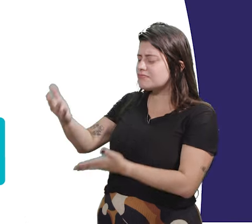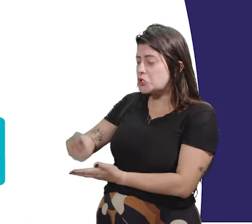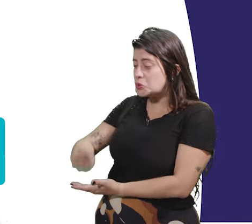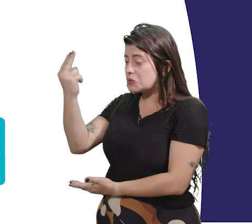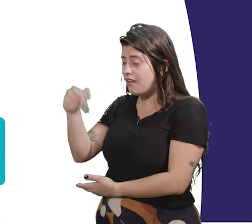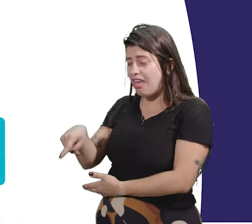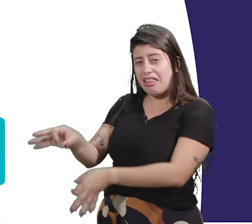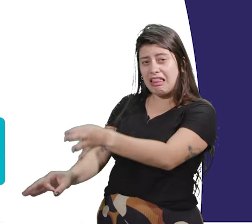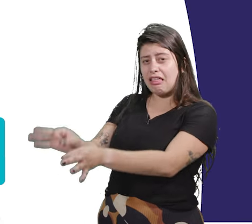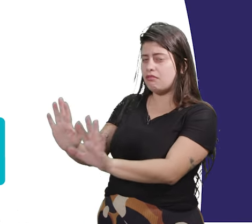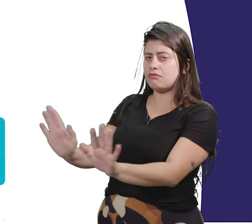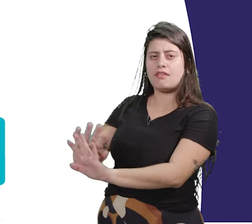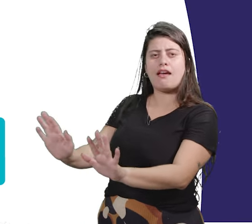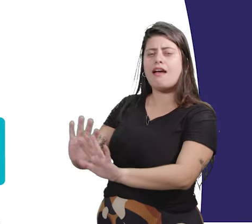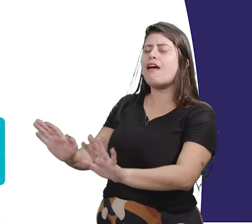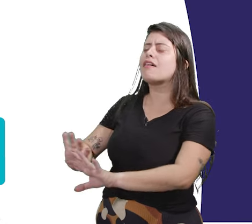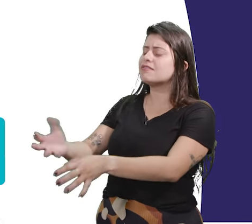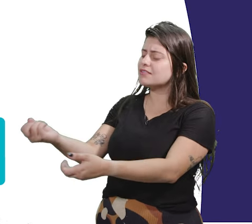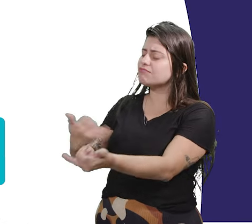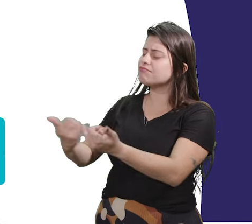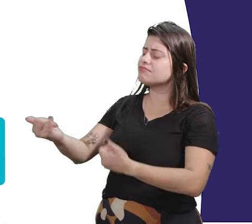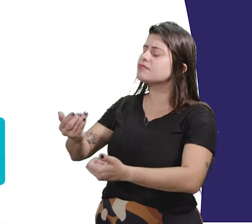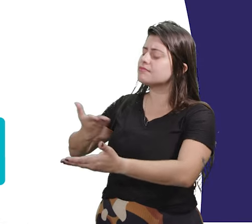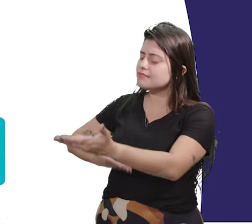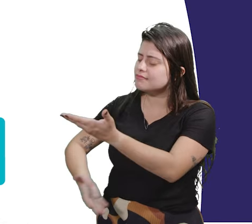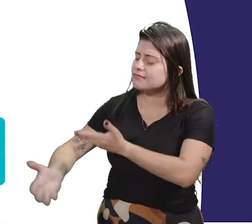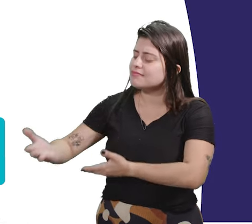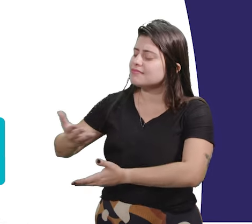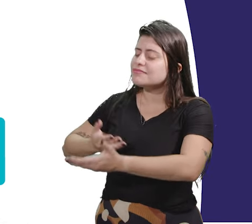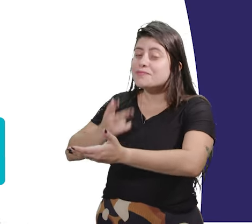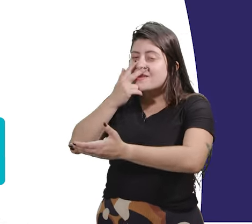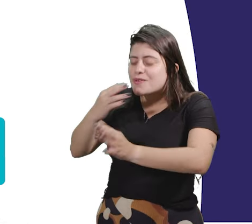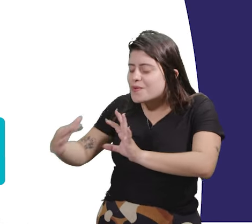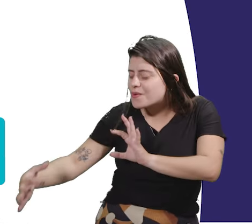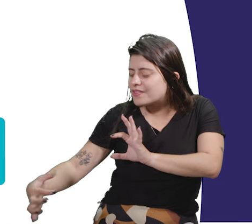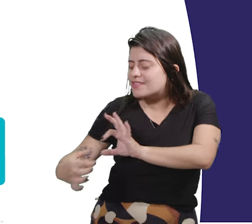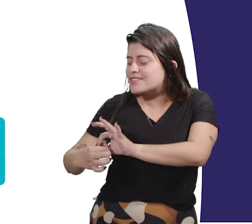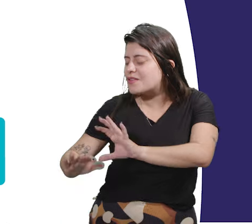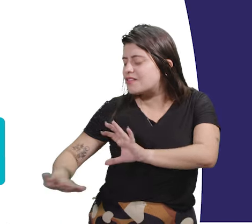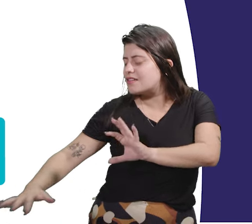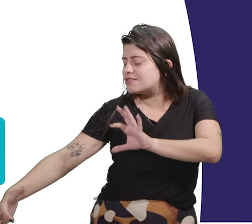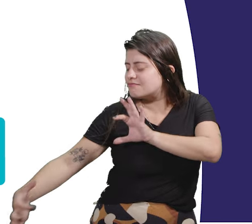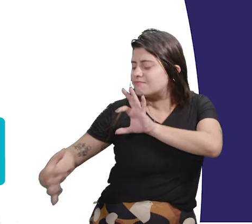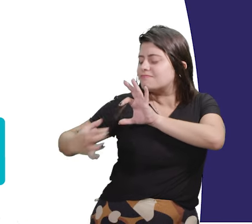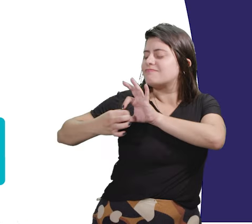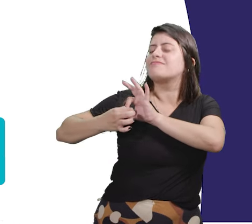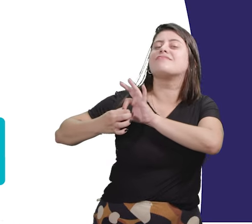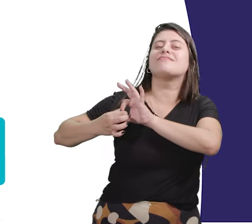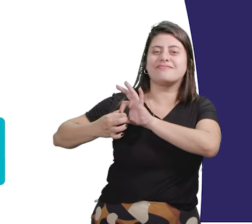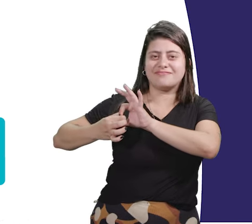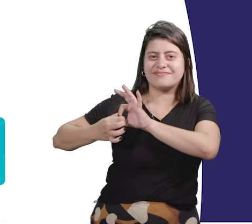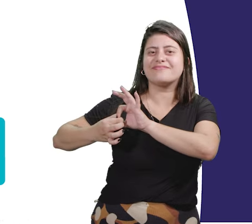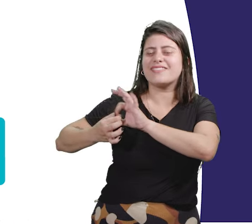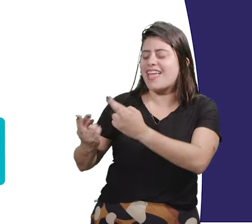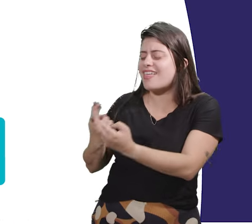escuta que você vai buscar ali uma conexão com a criança e vai montando ali, conquistando uma relação